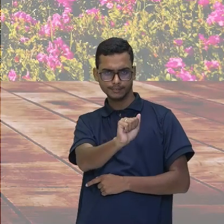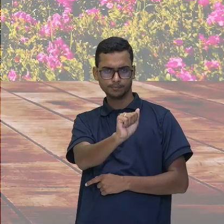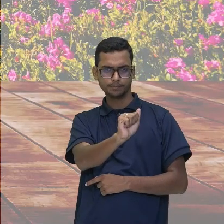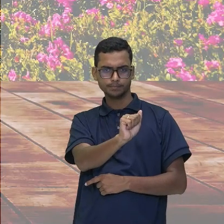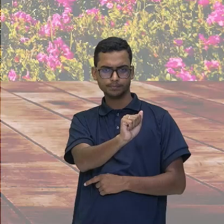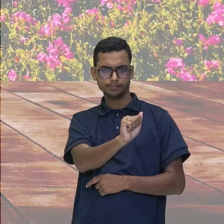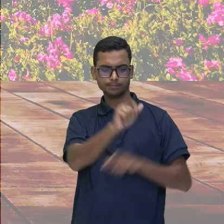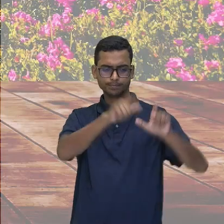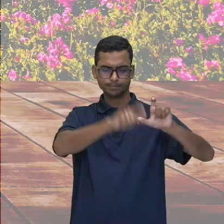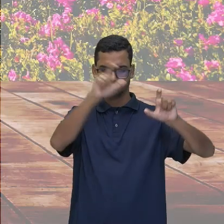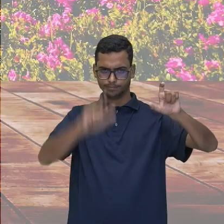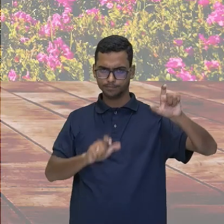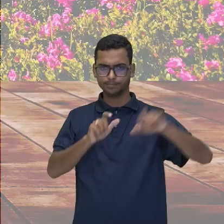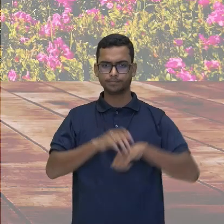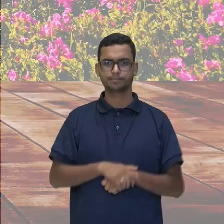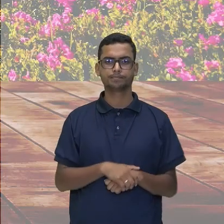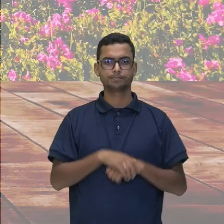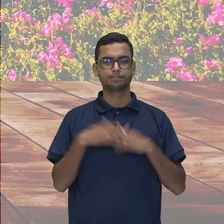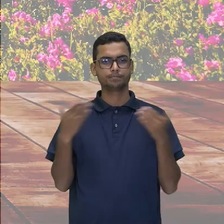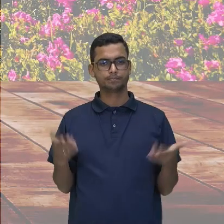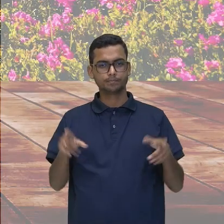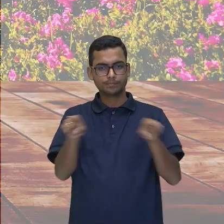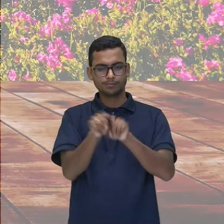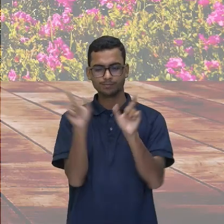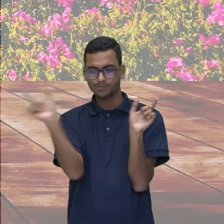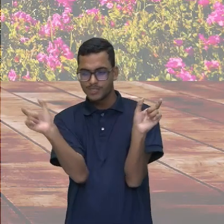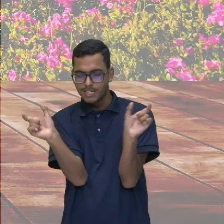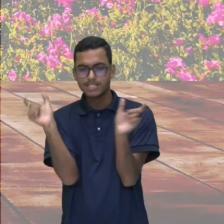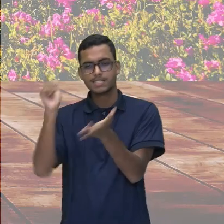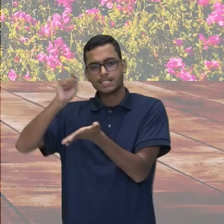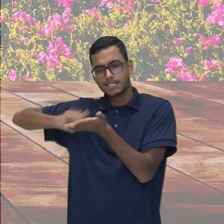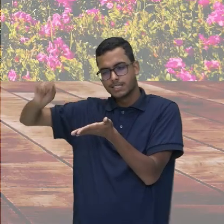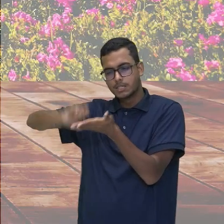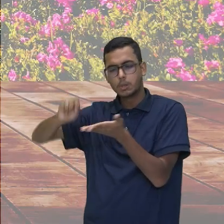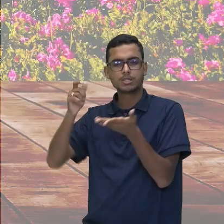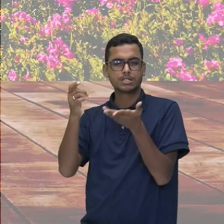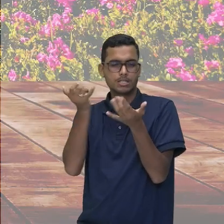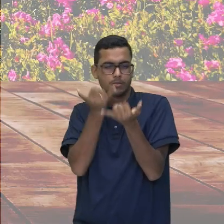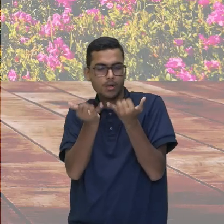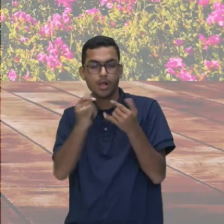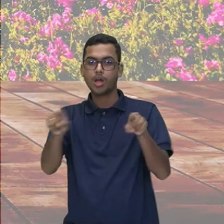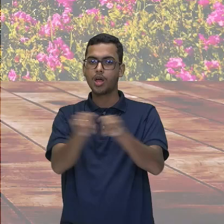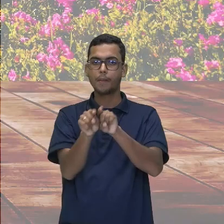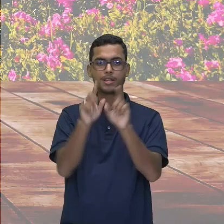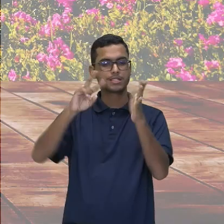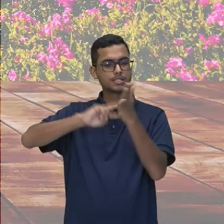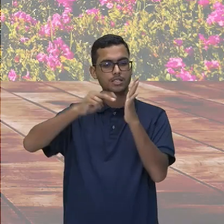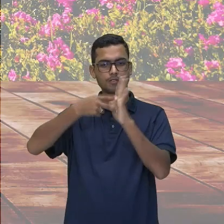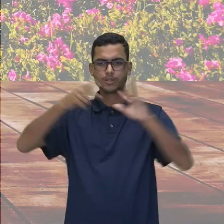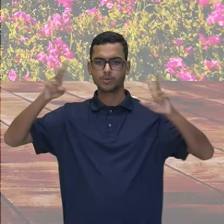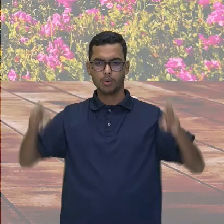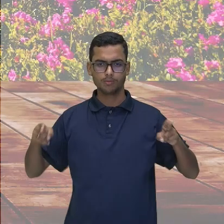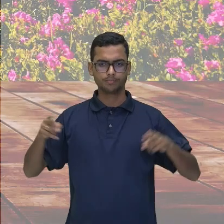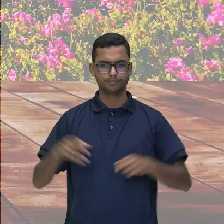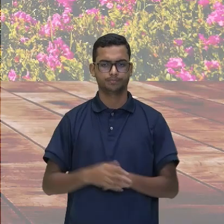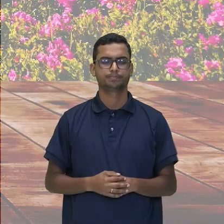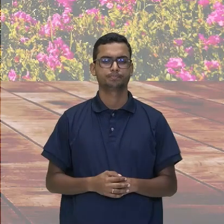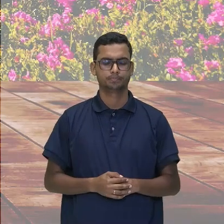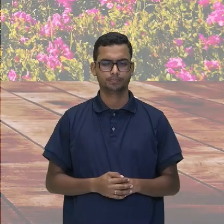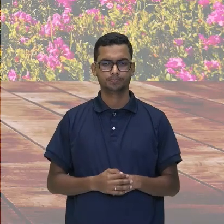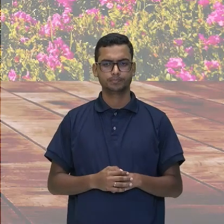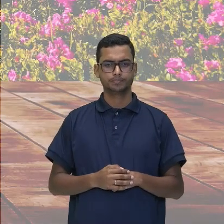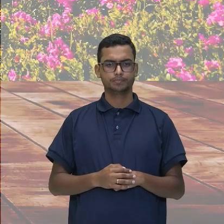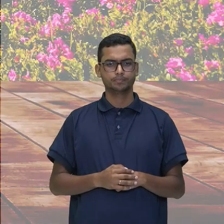mesmo significado. E a gente chama de palavras cognatas. Continuando, você vai ficar de olho